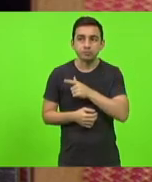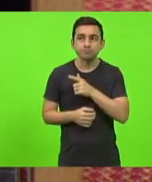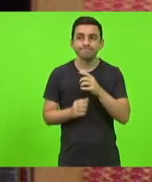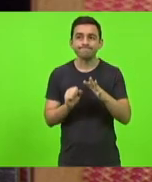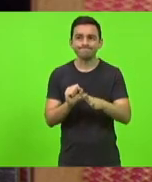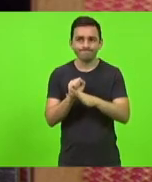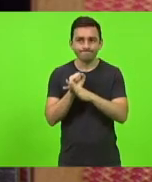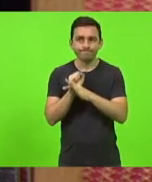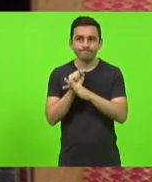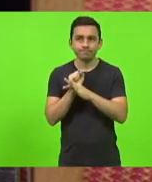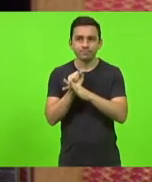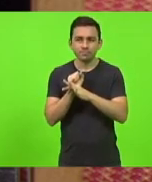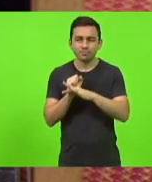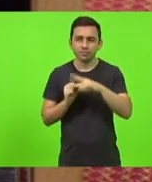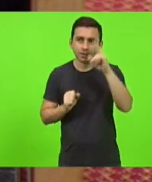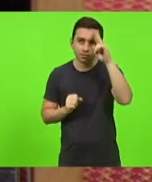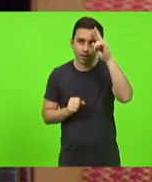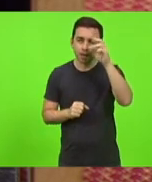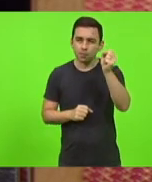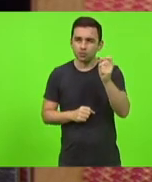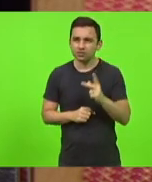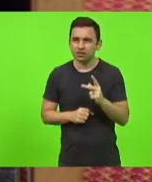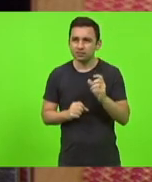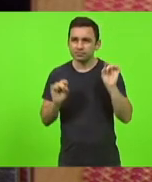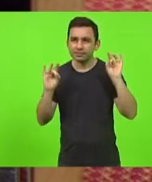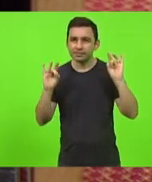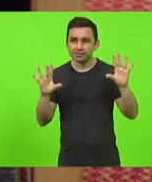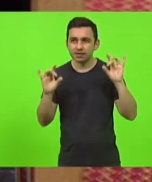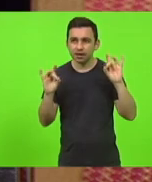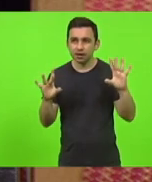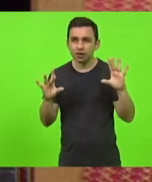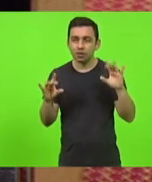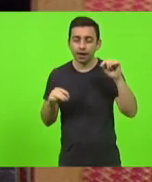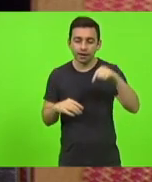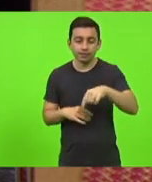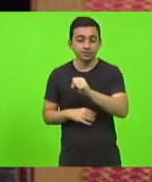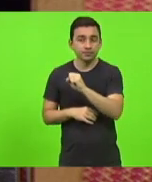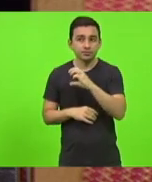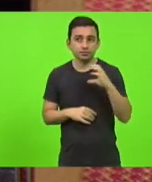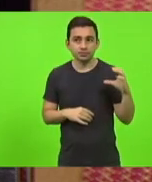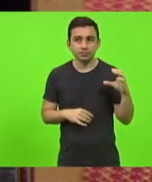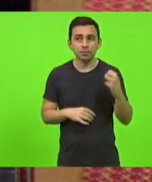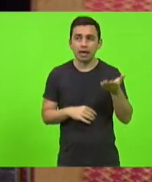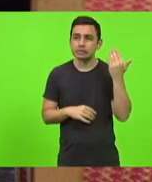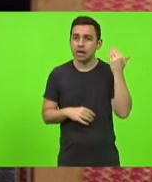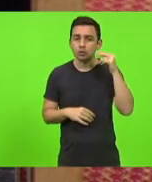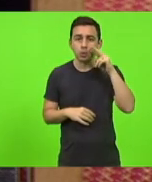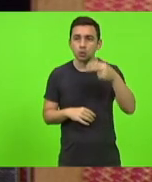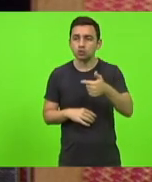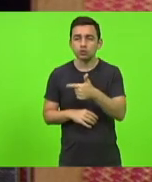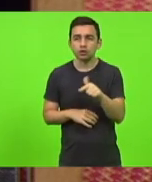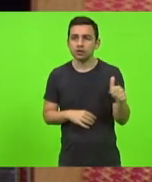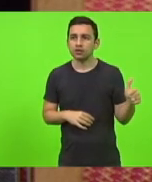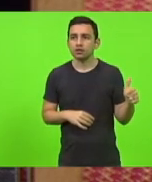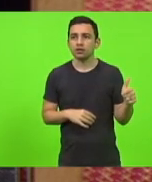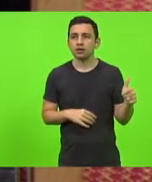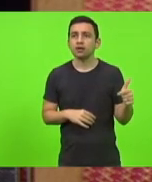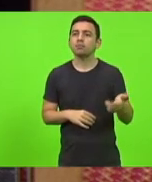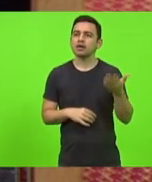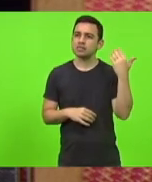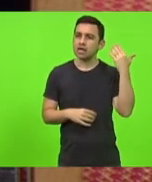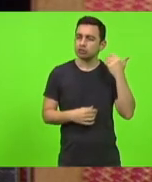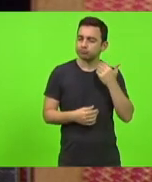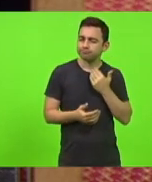garantir a aposentadoria especial que Santa Catarina não reconhecia. Aquela época